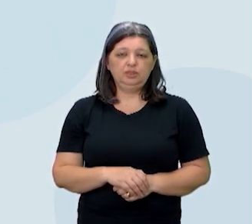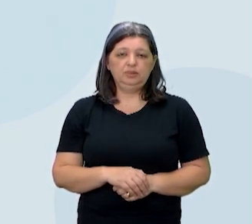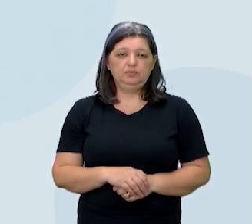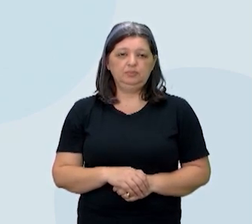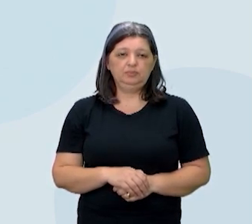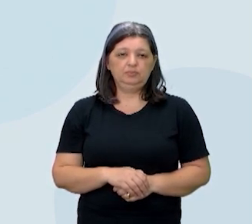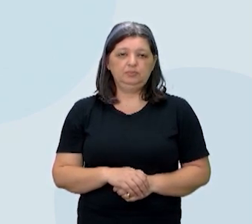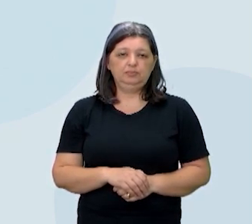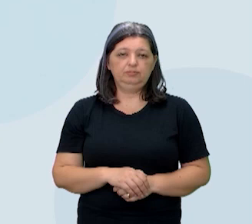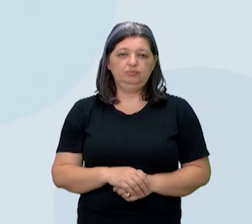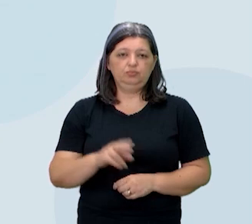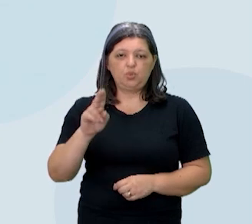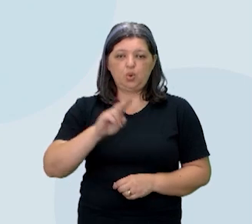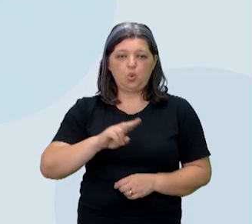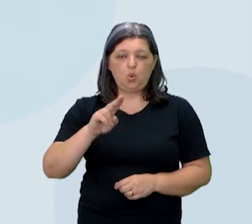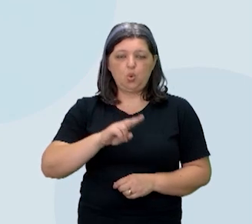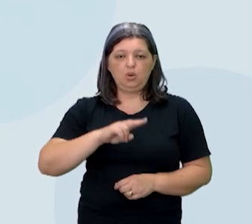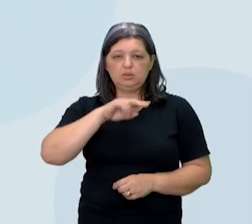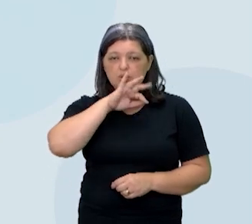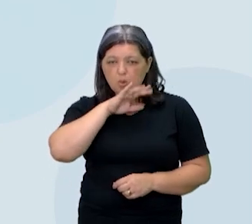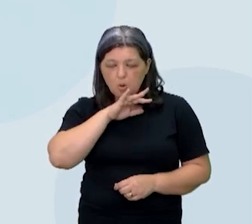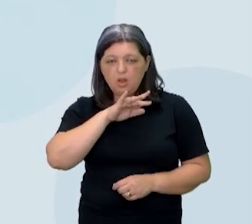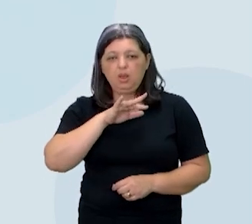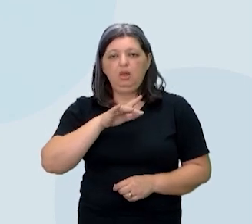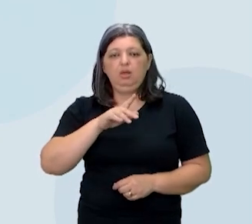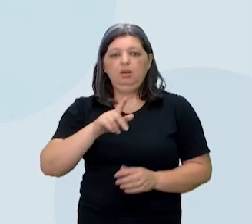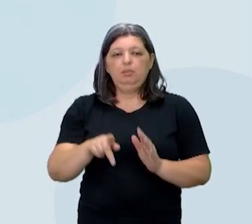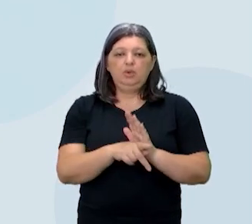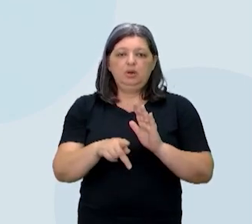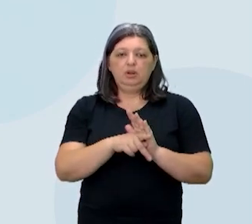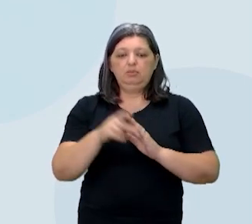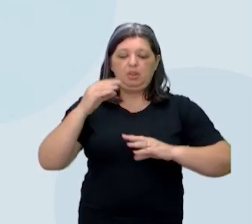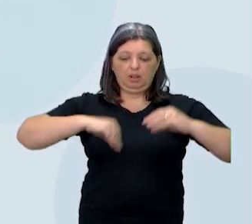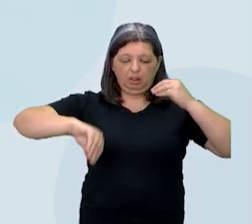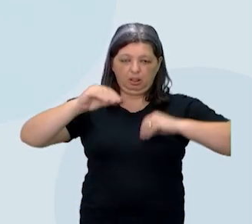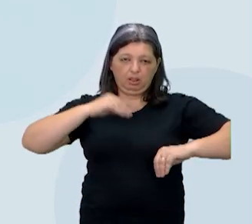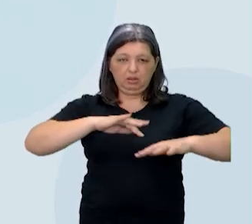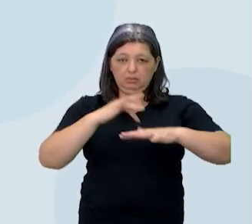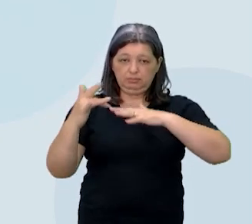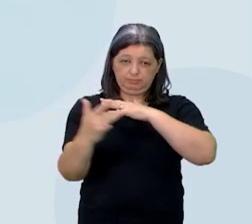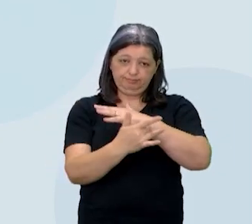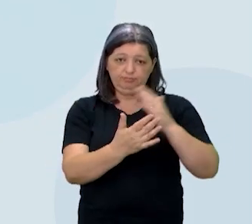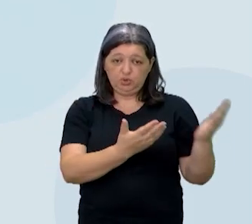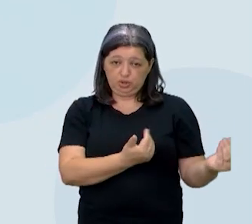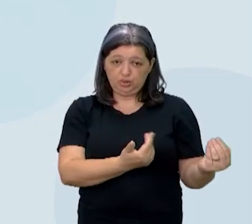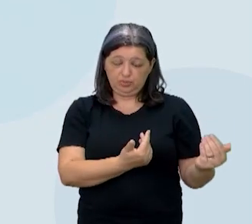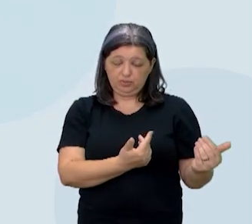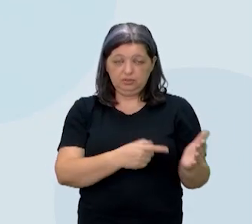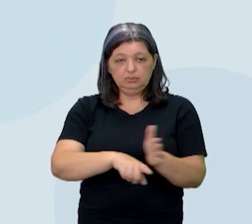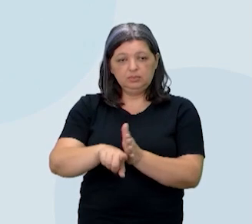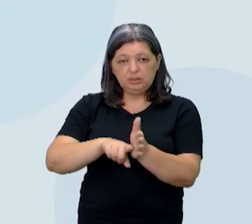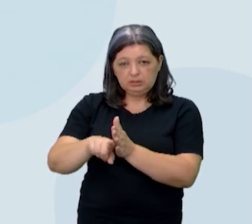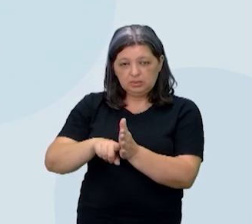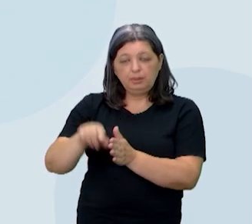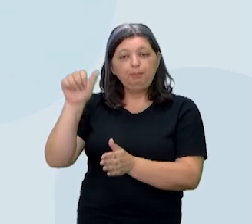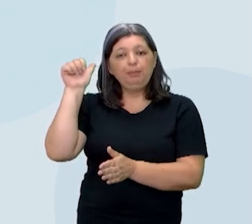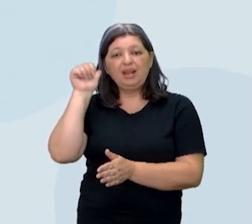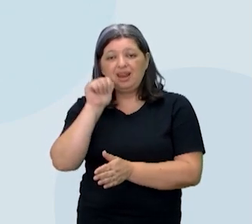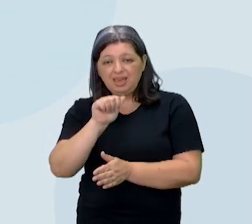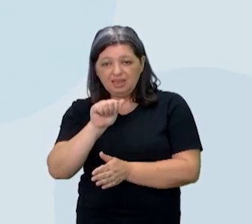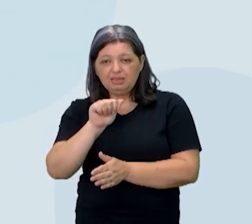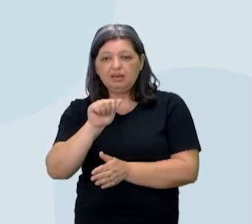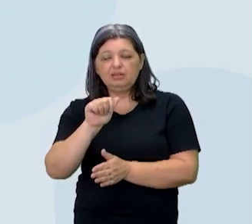Mau uso de redes sociais agrava sinais depressivos nos jovens. Segundo o estudo, meninas são